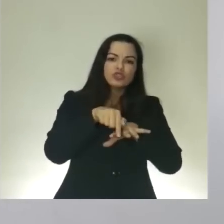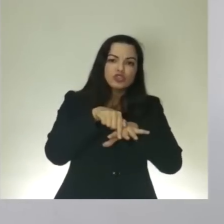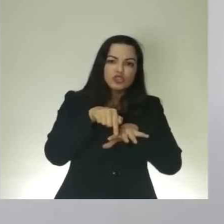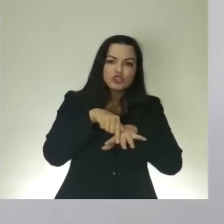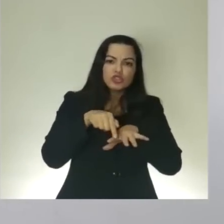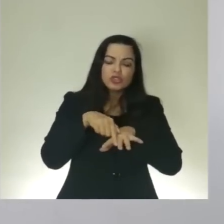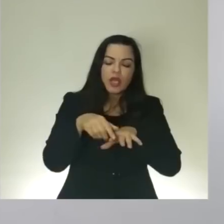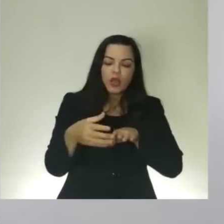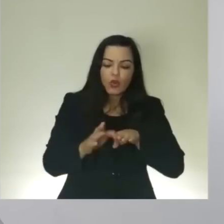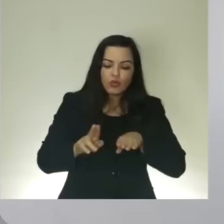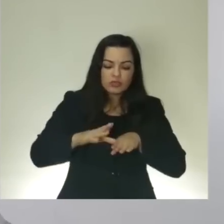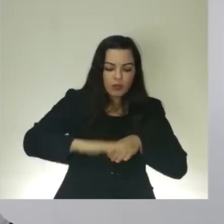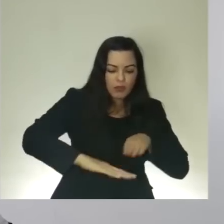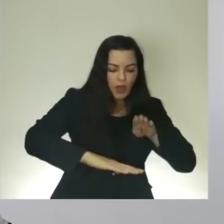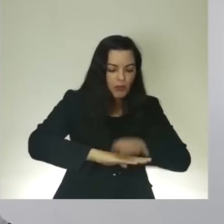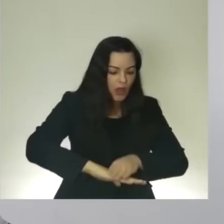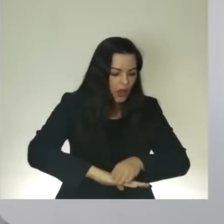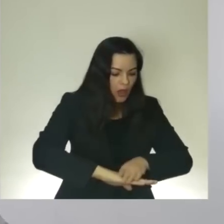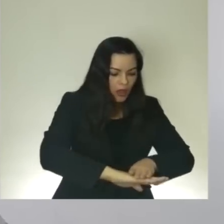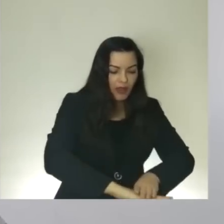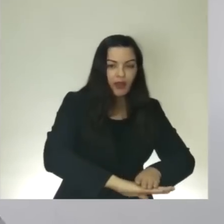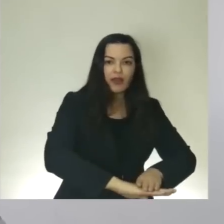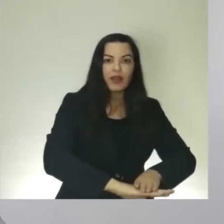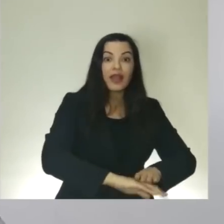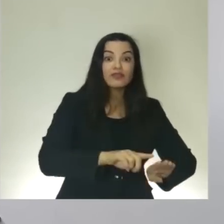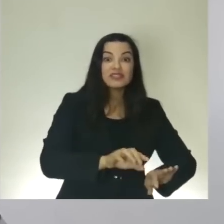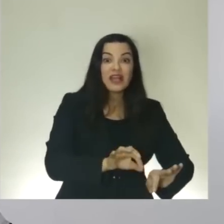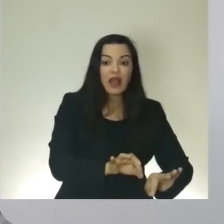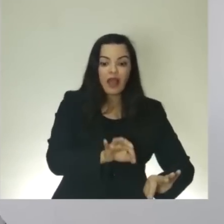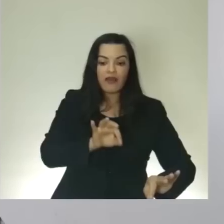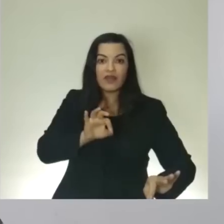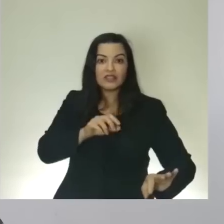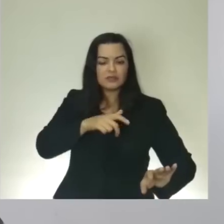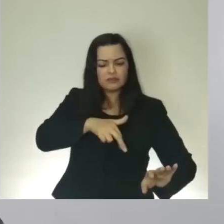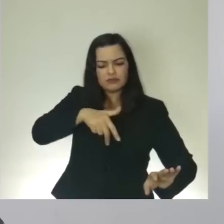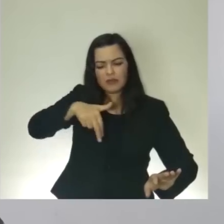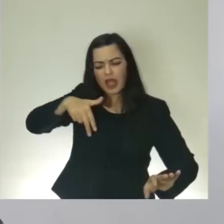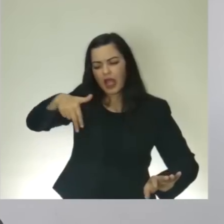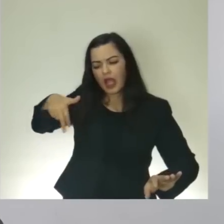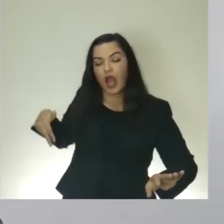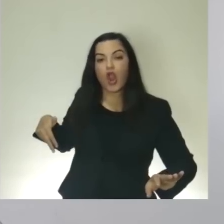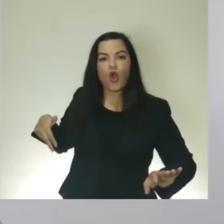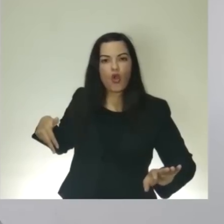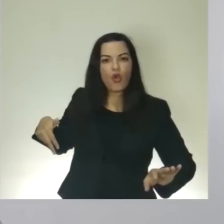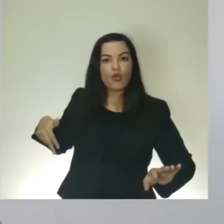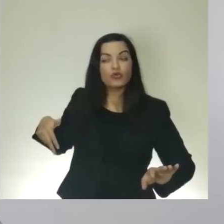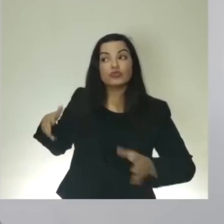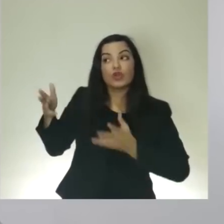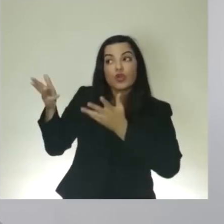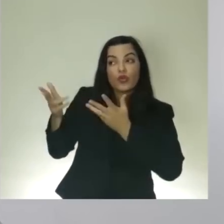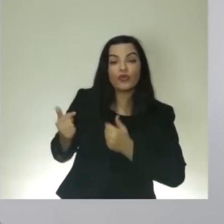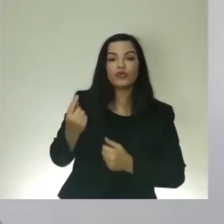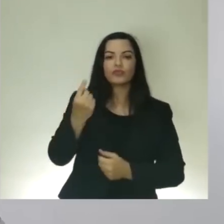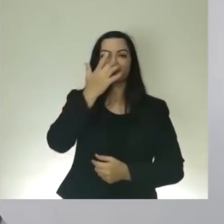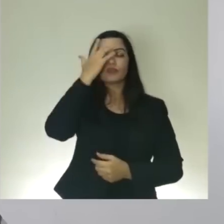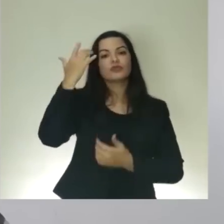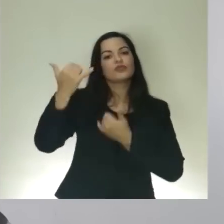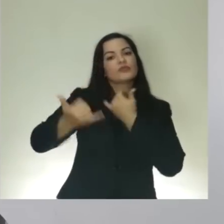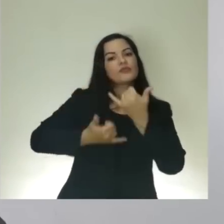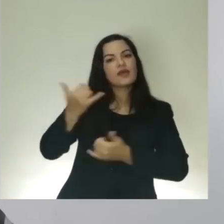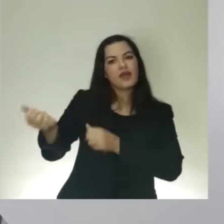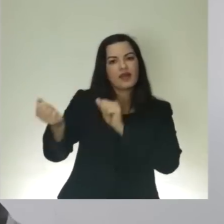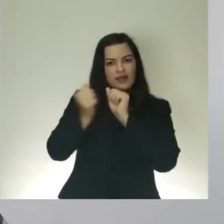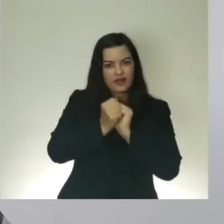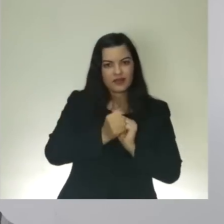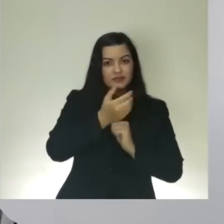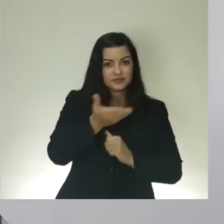vocês puderem. O que vocês vão fazer? Vocês vão convidar alguém para brincar com vocês. E vocês